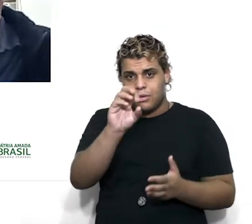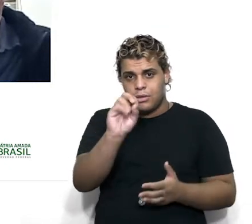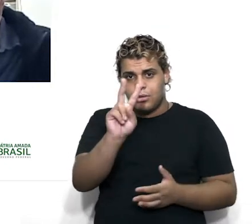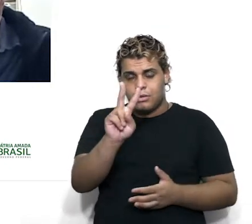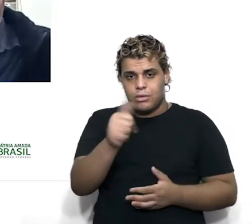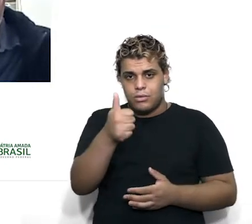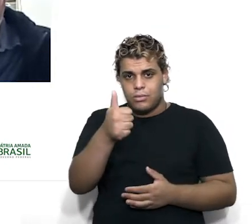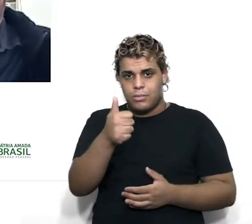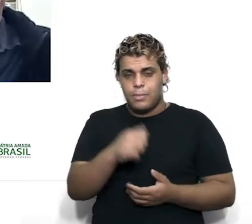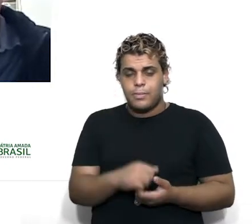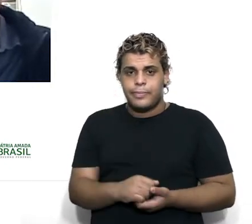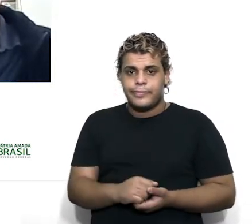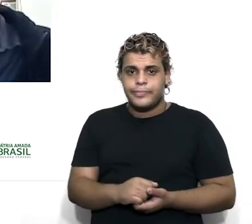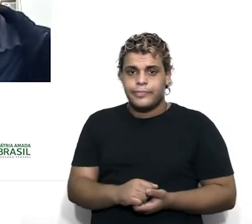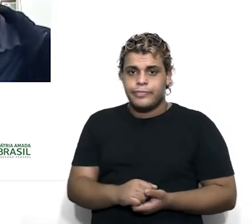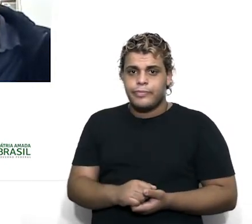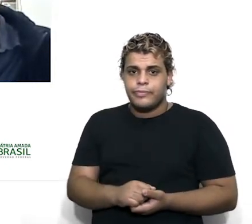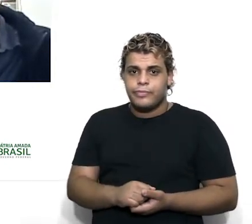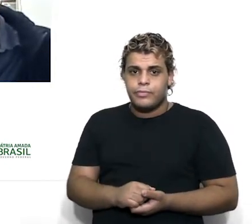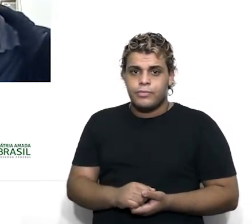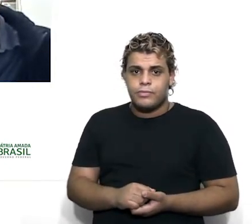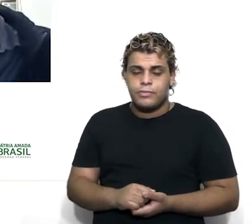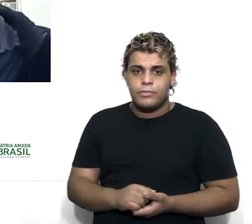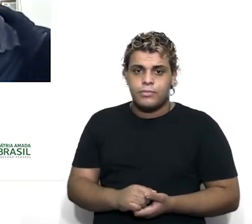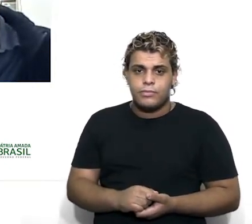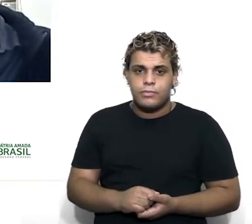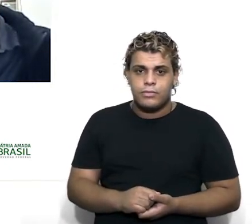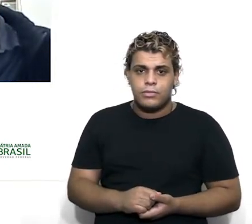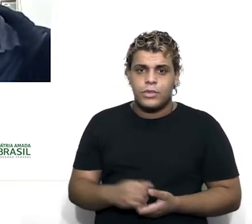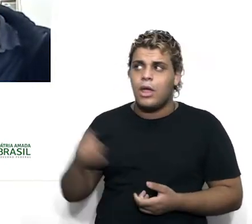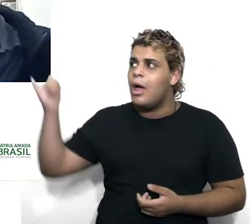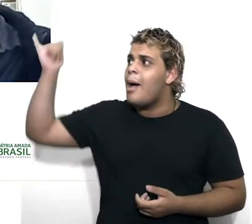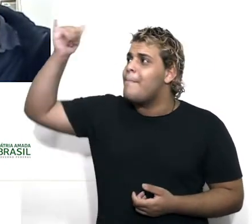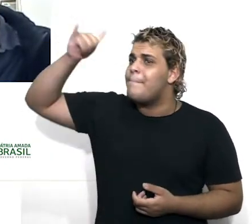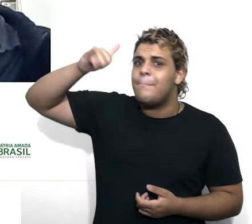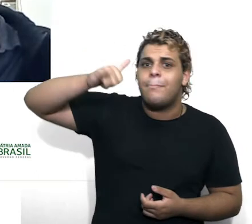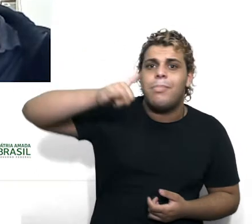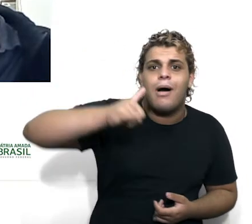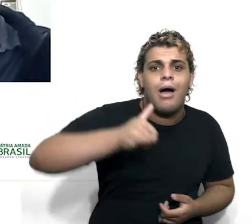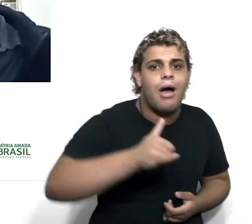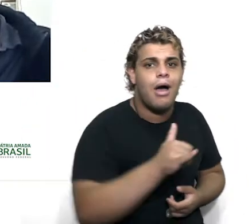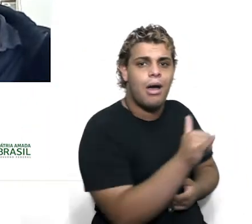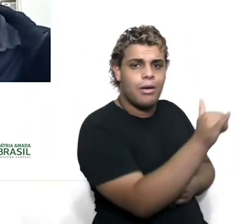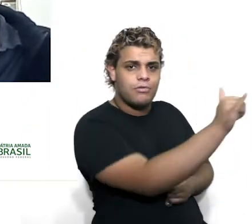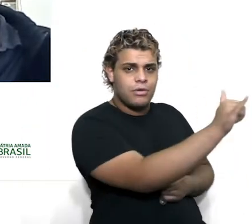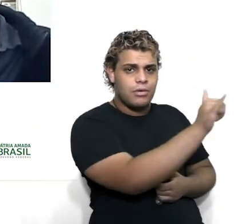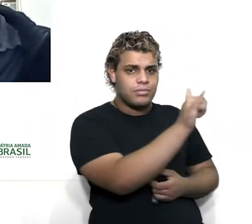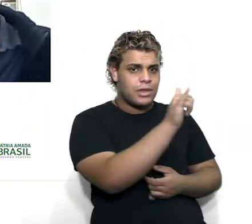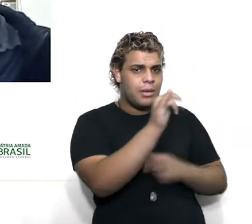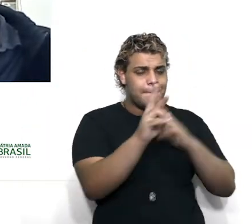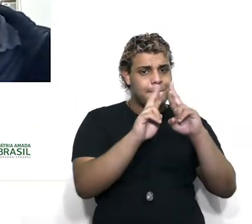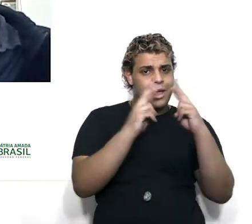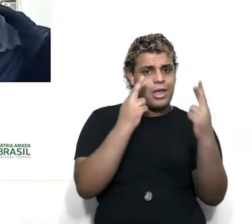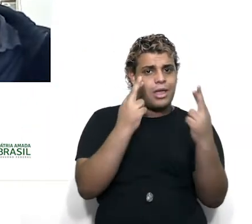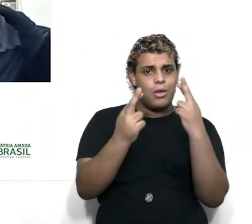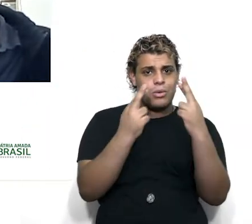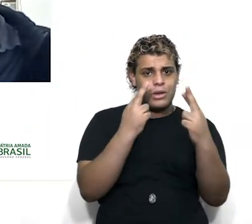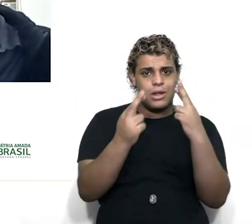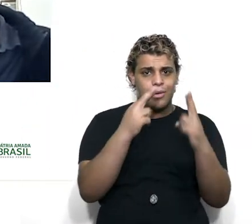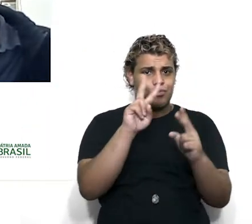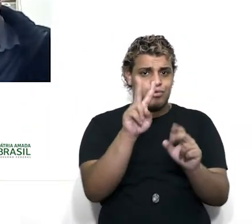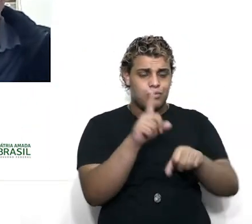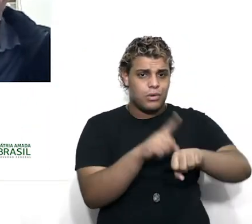absurdo. Se alguém pega no avião para fazer uma reunião de 2 horas em algum sítio, acho